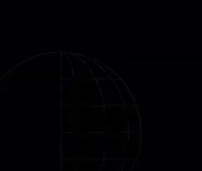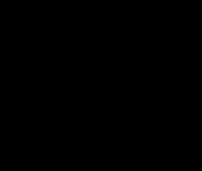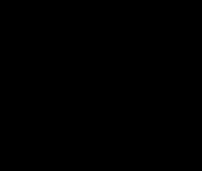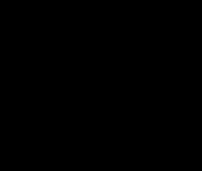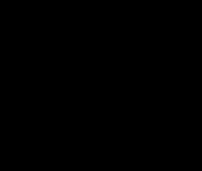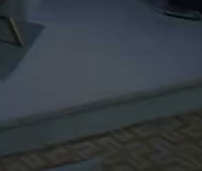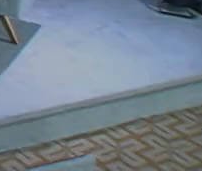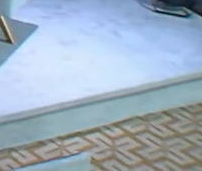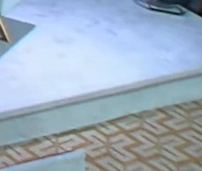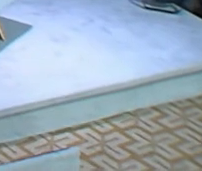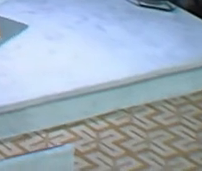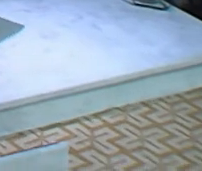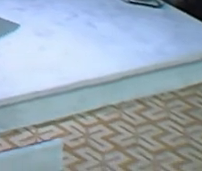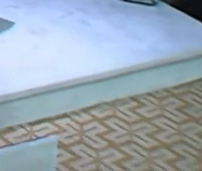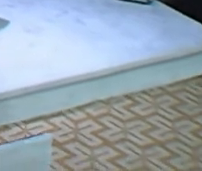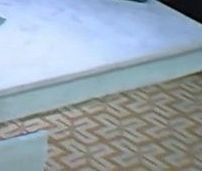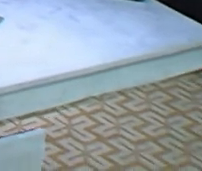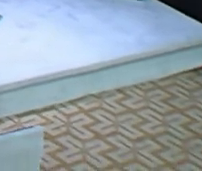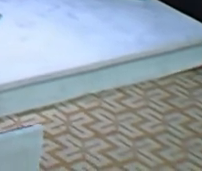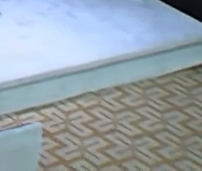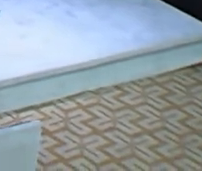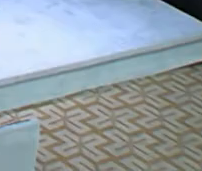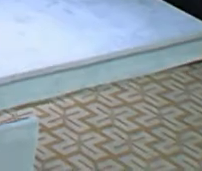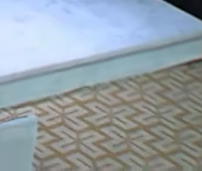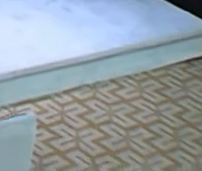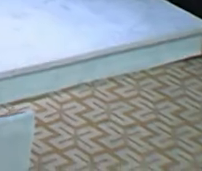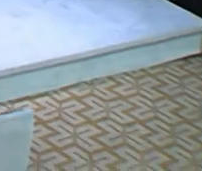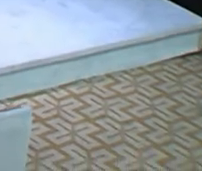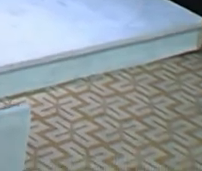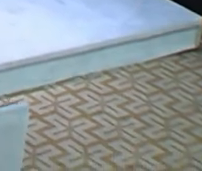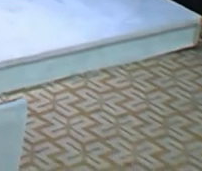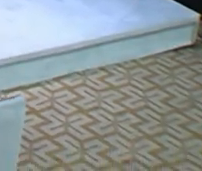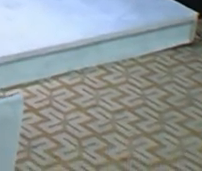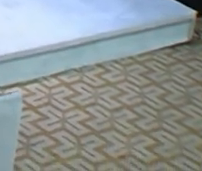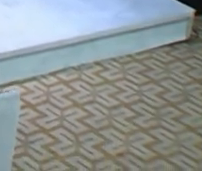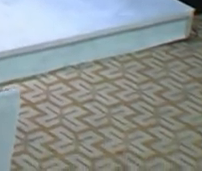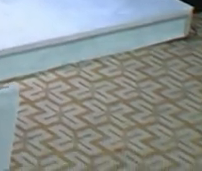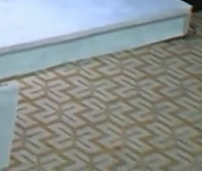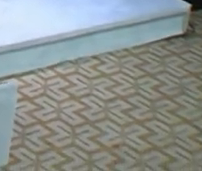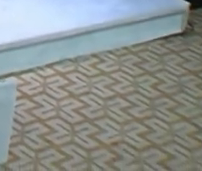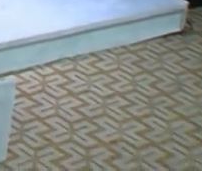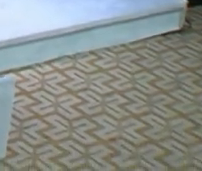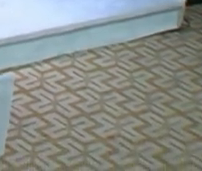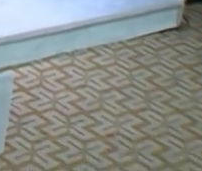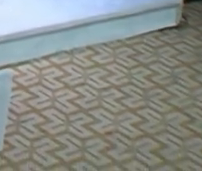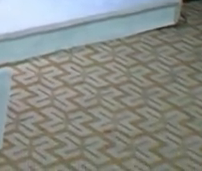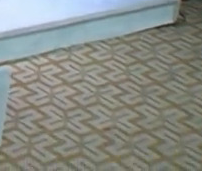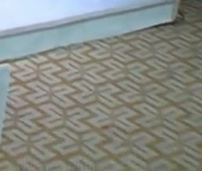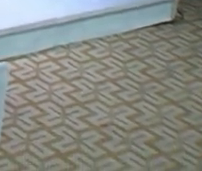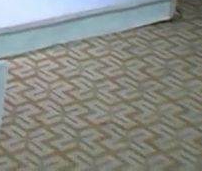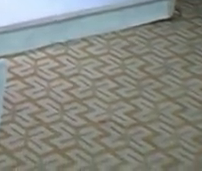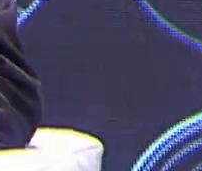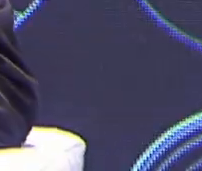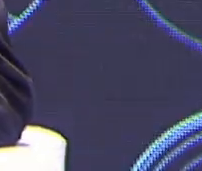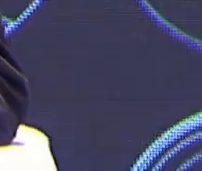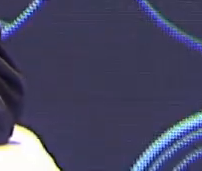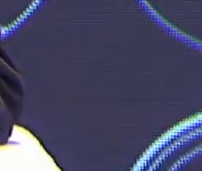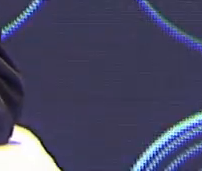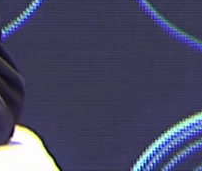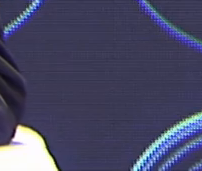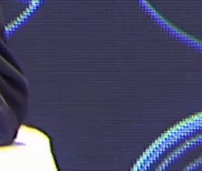Bom dia sejam bem-vindos a seu compromis Brasil 2023 eu sou João Sá